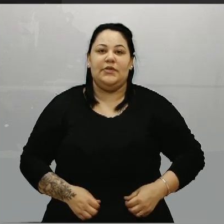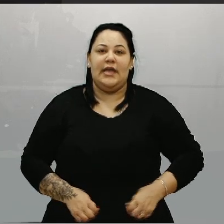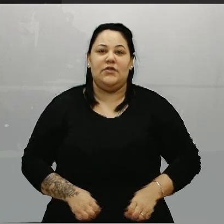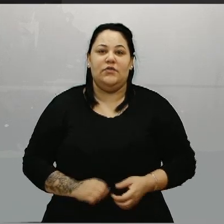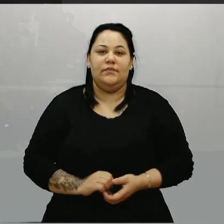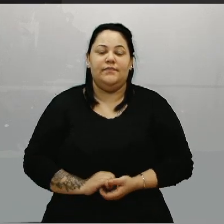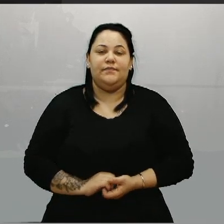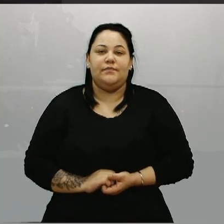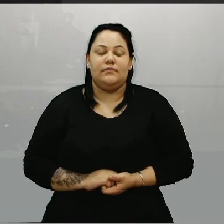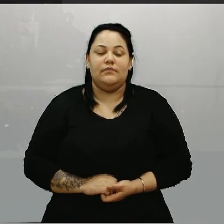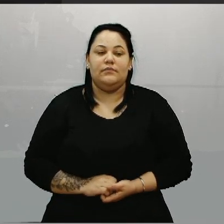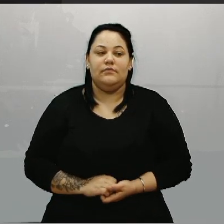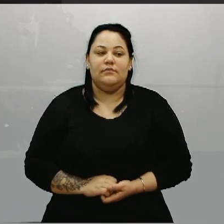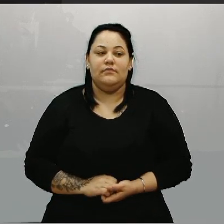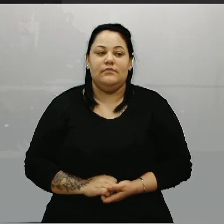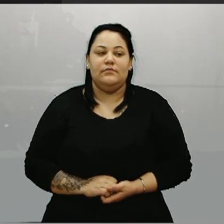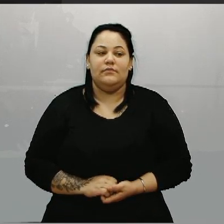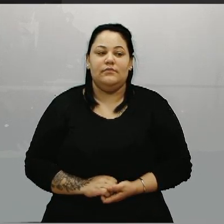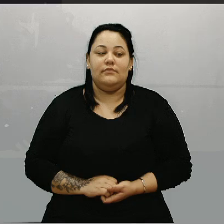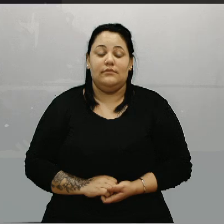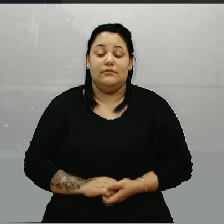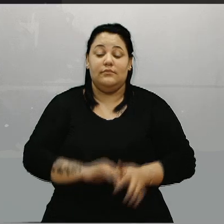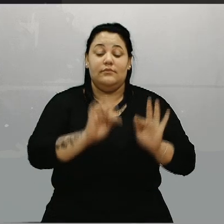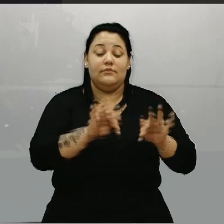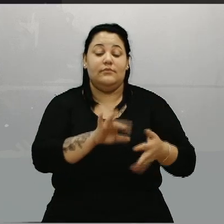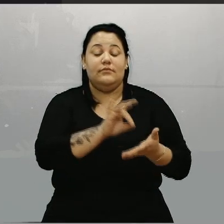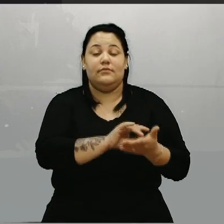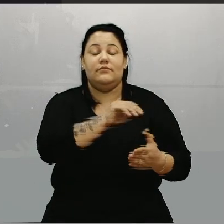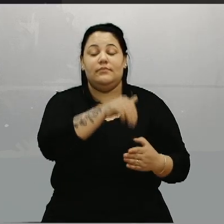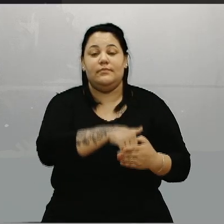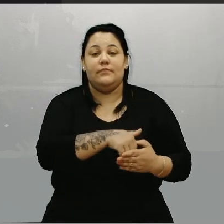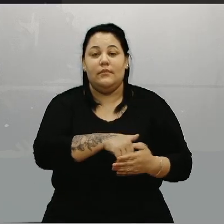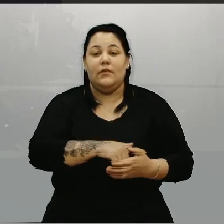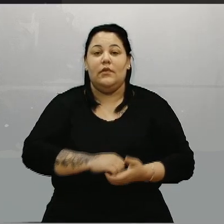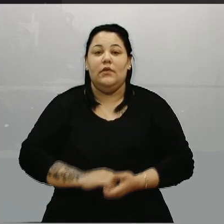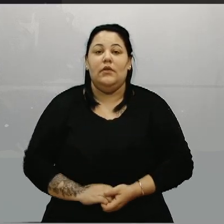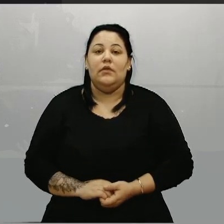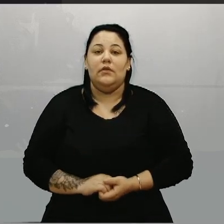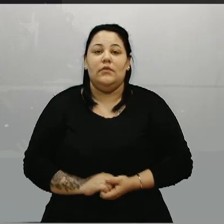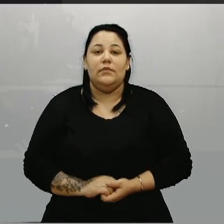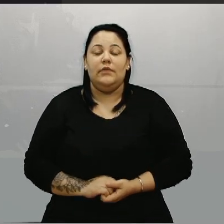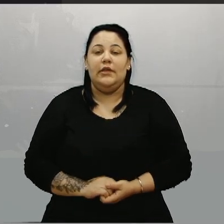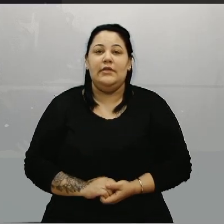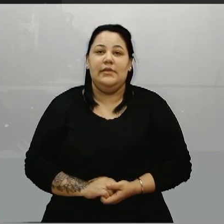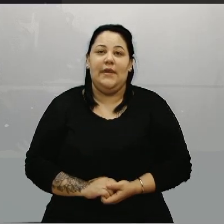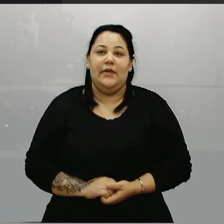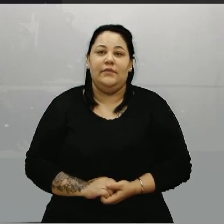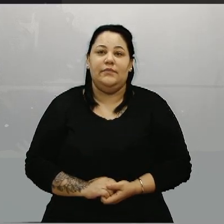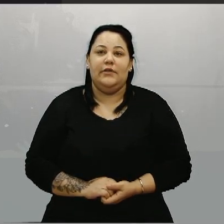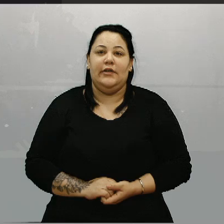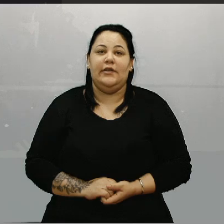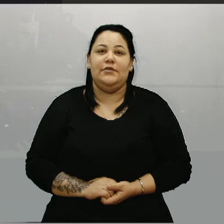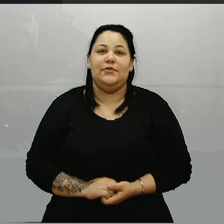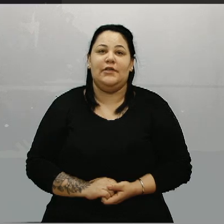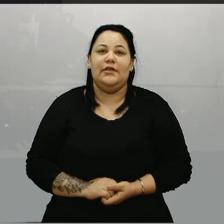Encerrado o registro dos votos, encerrada a votação.